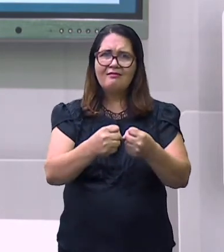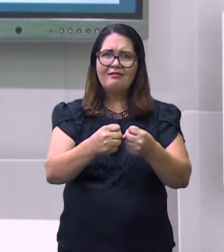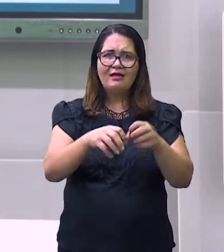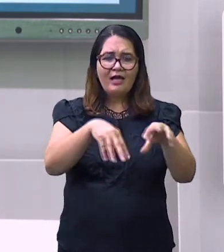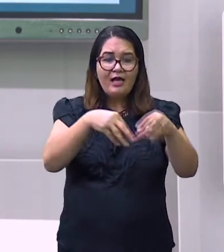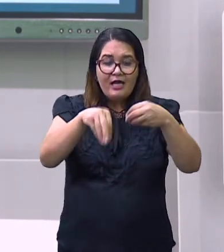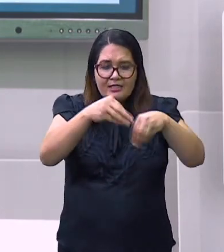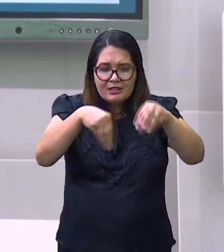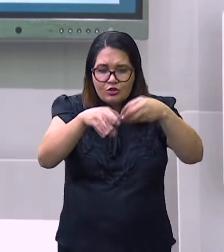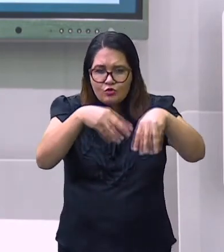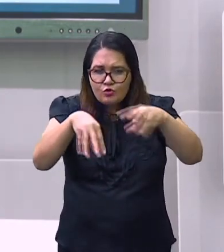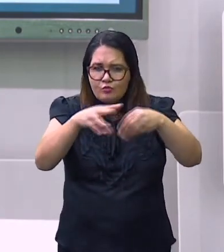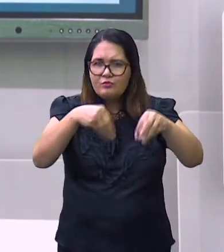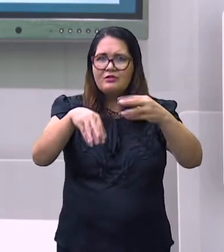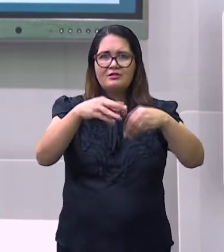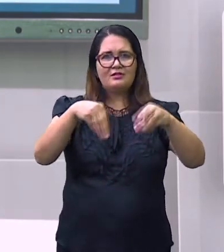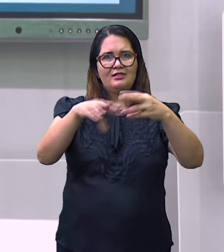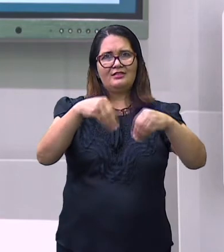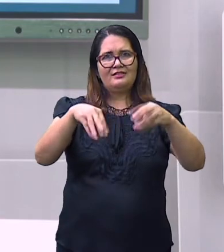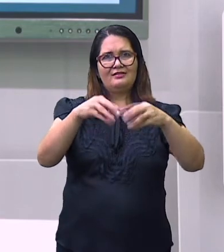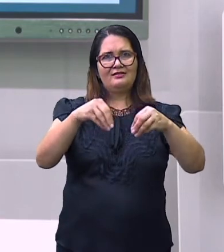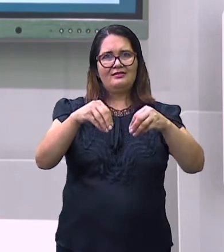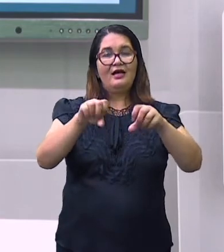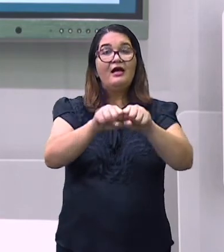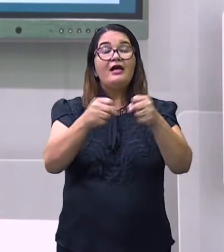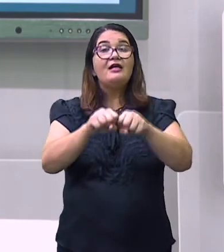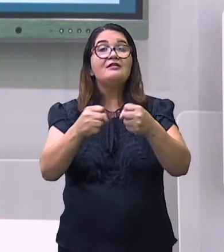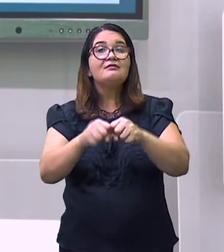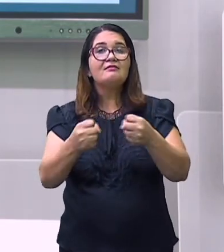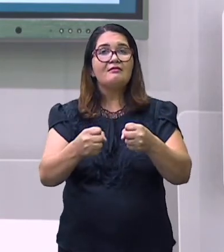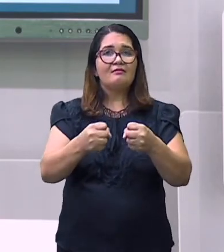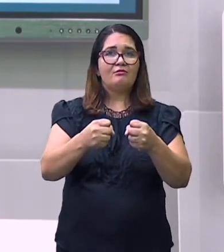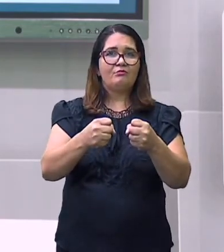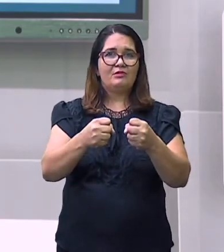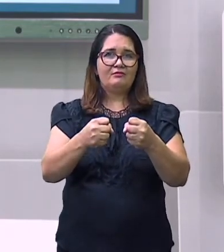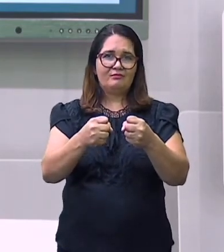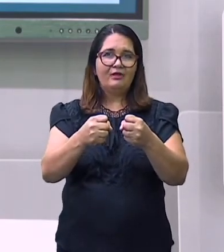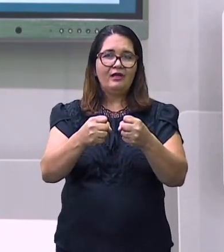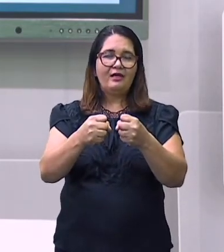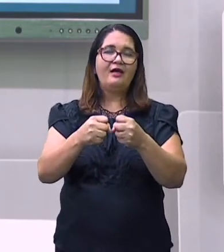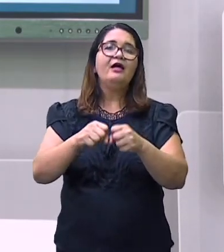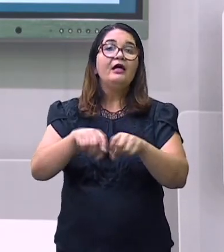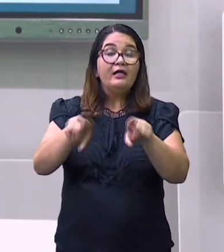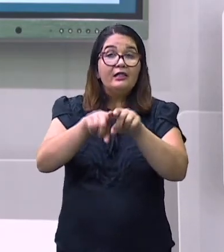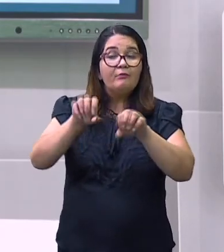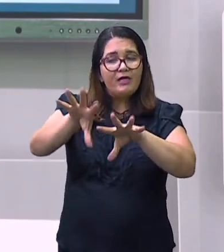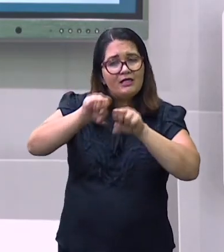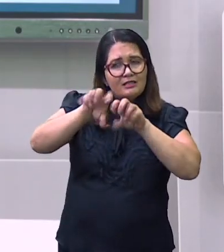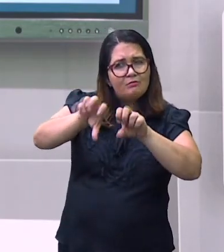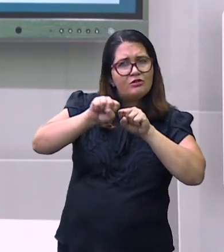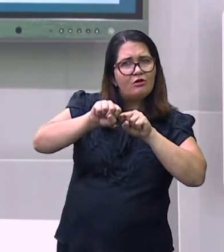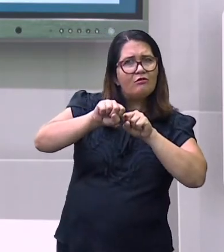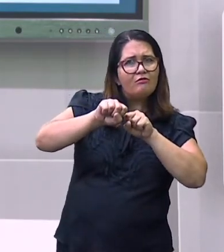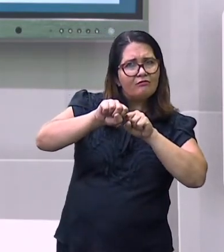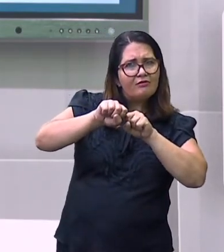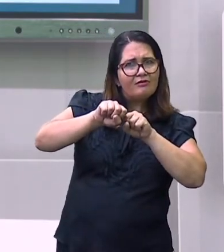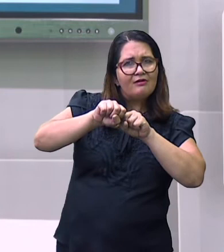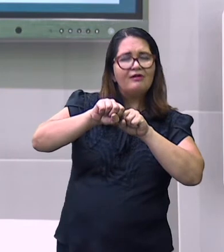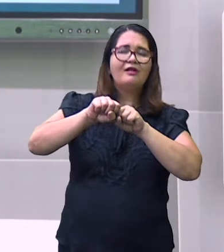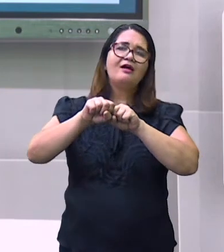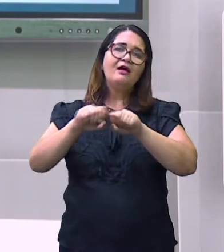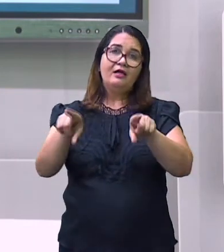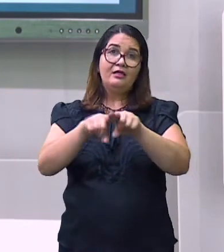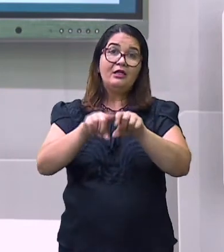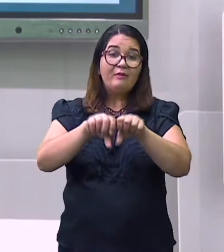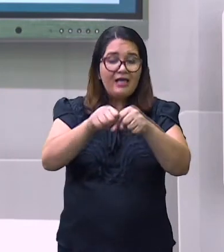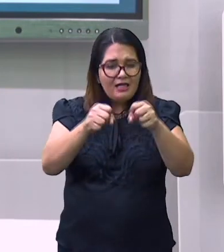pequenas esferas, ó, que ficam bem estruturadas ali. São esferas, então é só